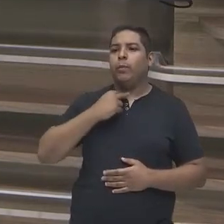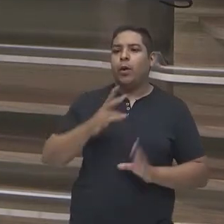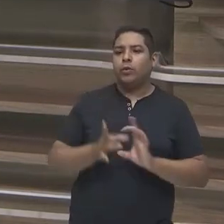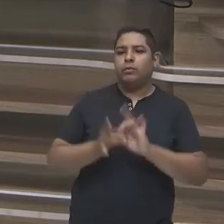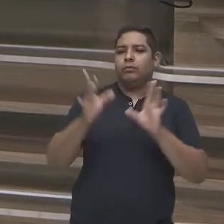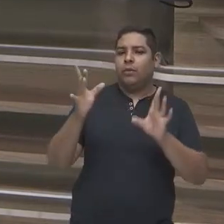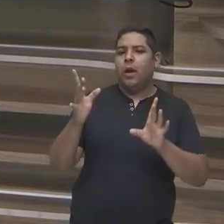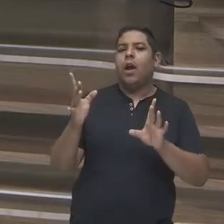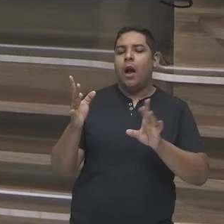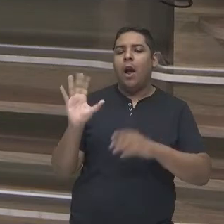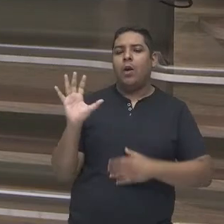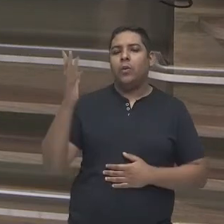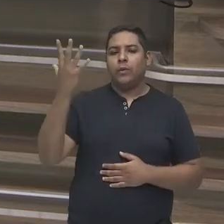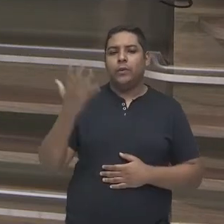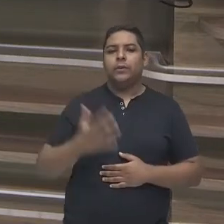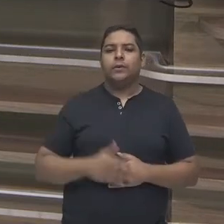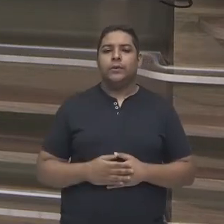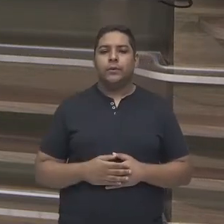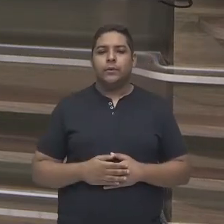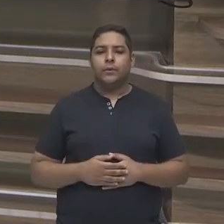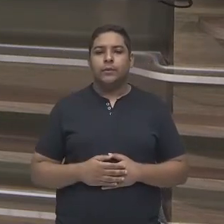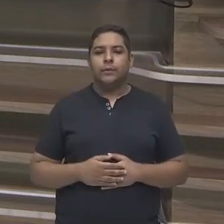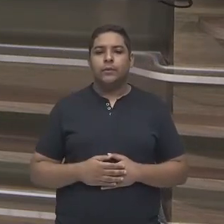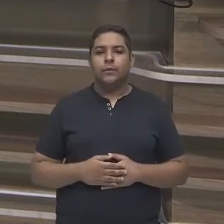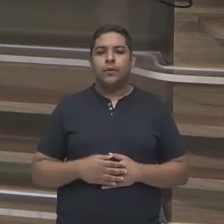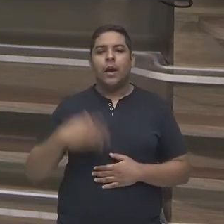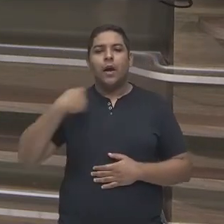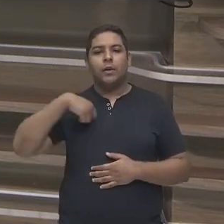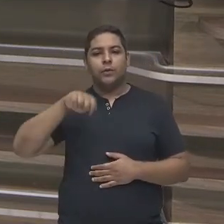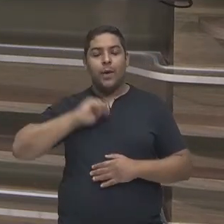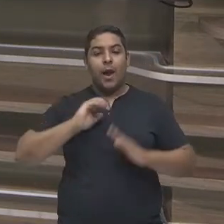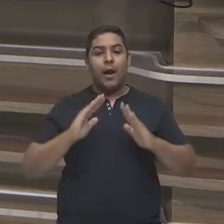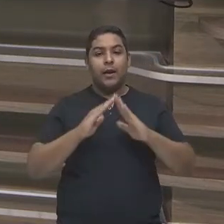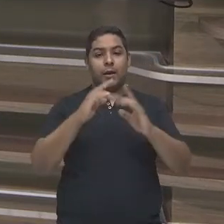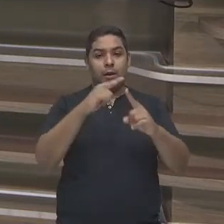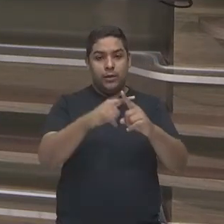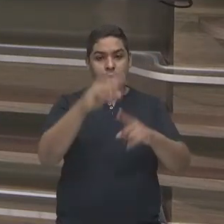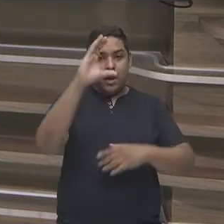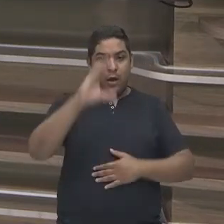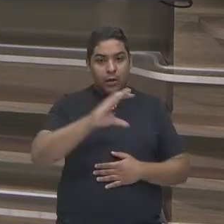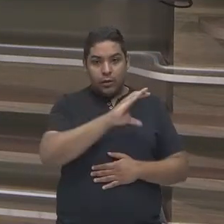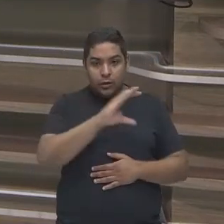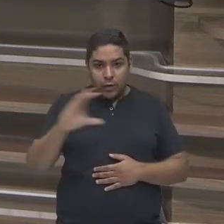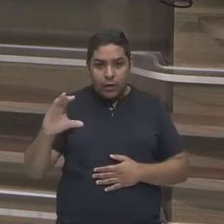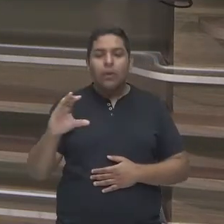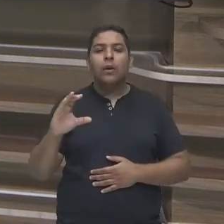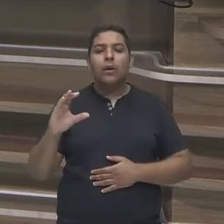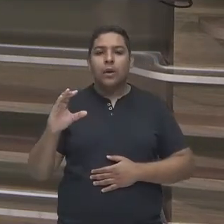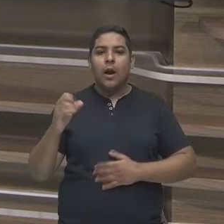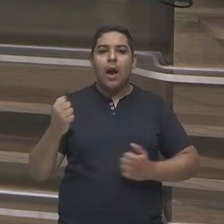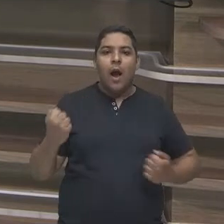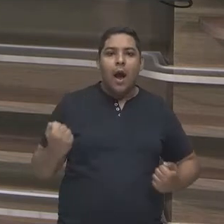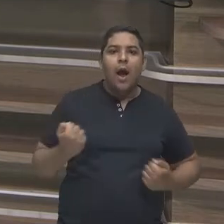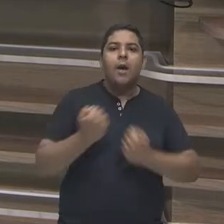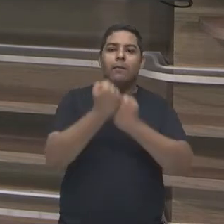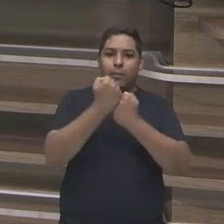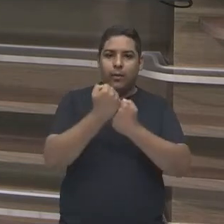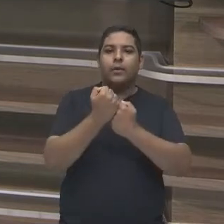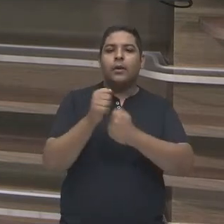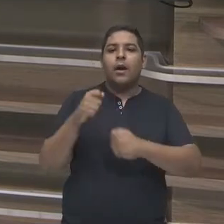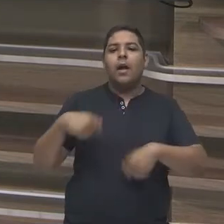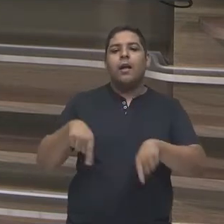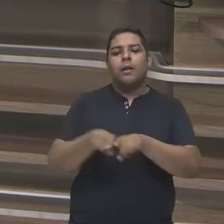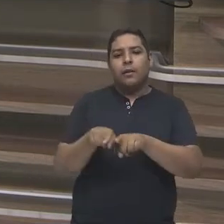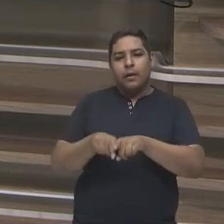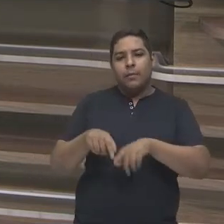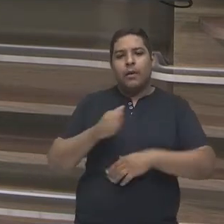fato interessante aqui na Espanha é que a Igreja Católica ela era apoiadora total de Franco, bem como